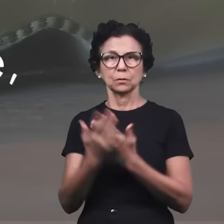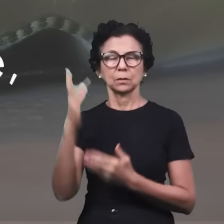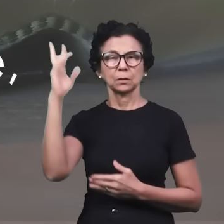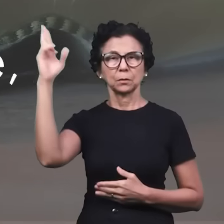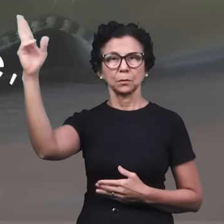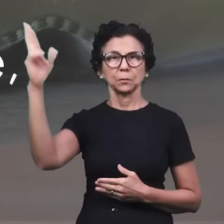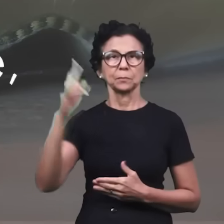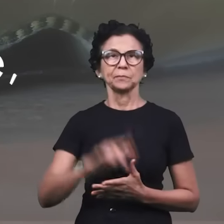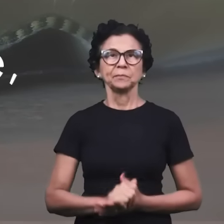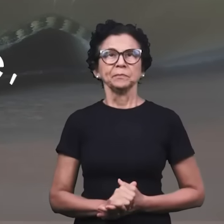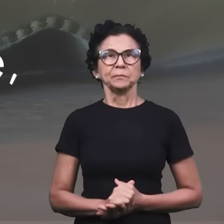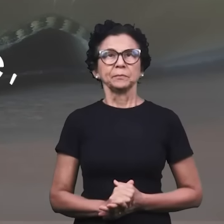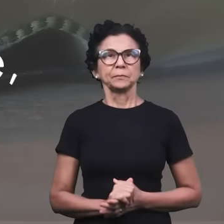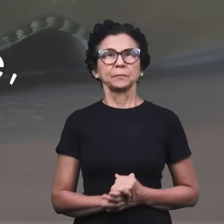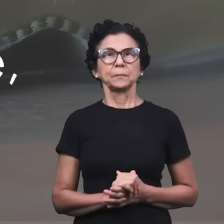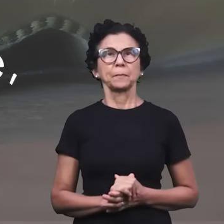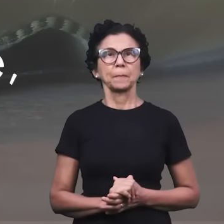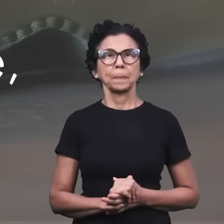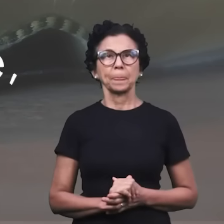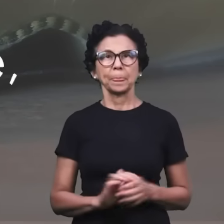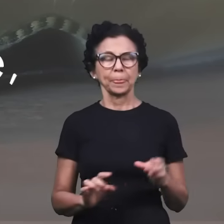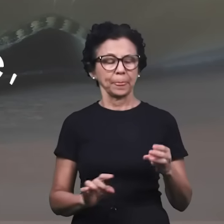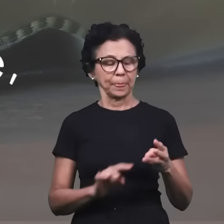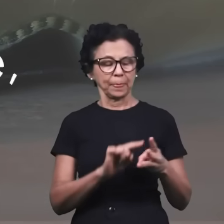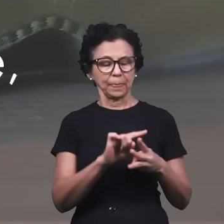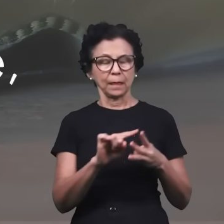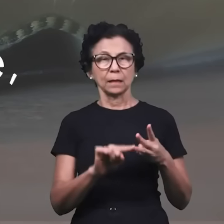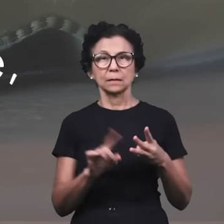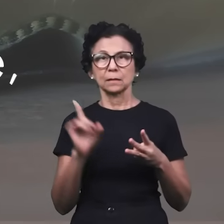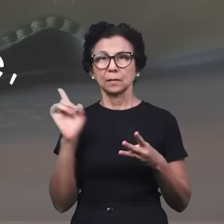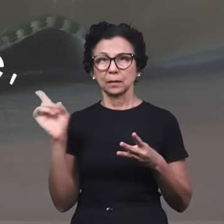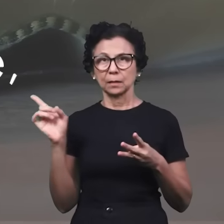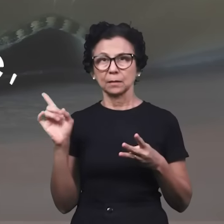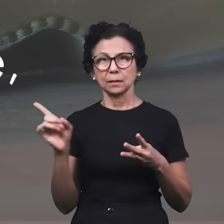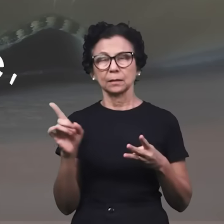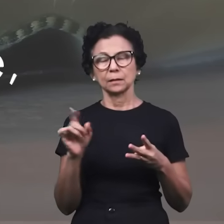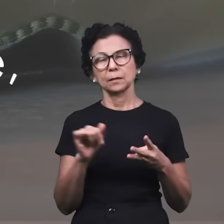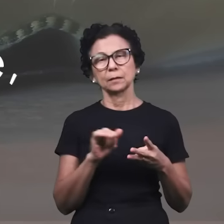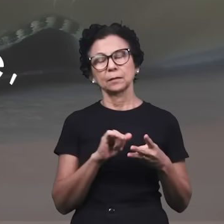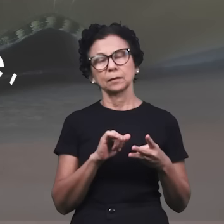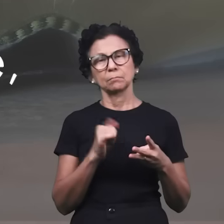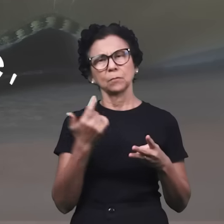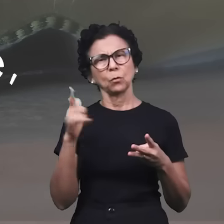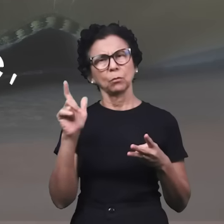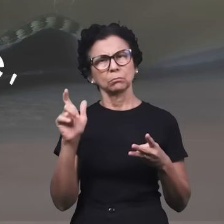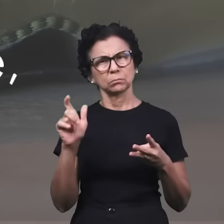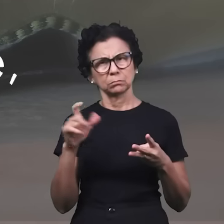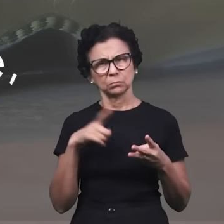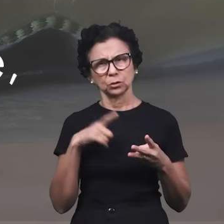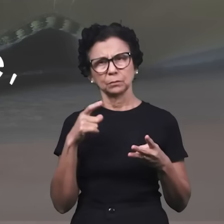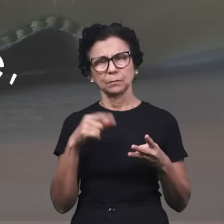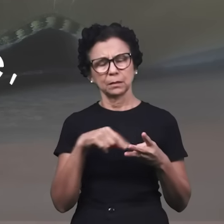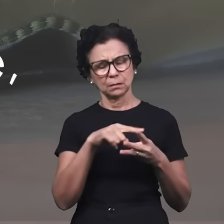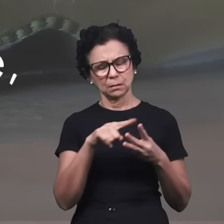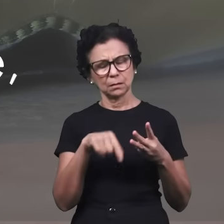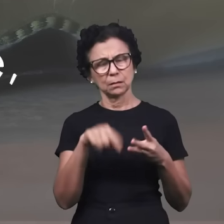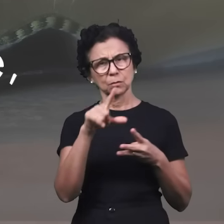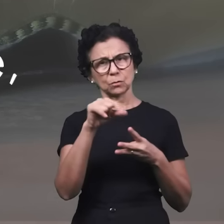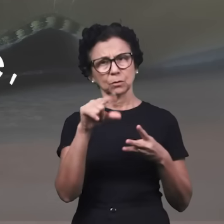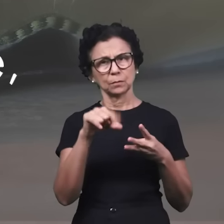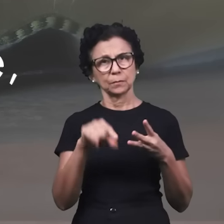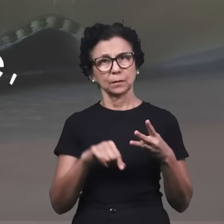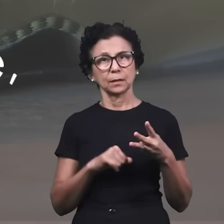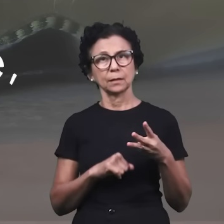estamos falando desses 3 personagens, onde nós temos, separamos, tinha outros, mas separamos esses 3, né, para falar para os